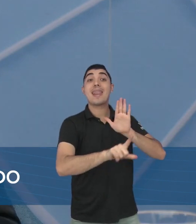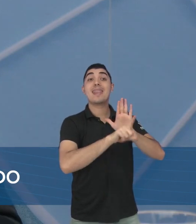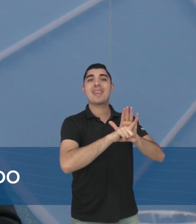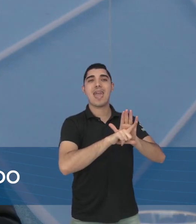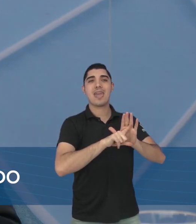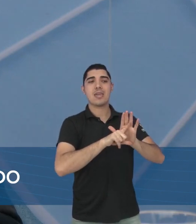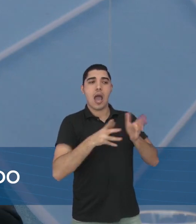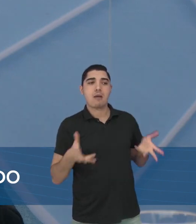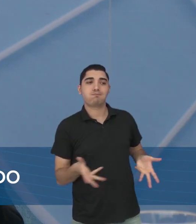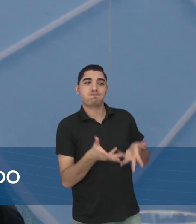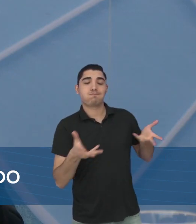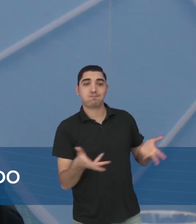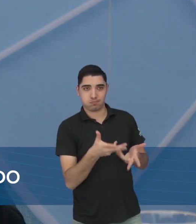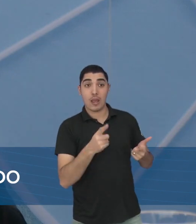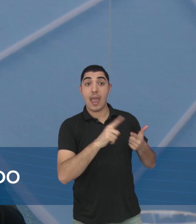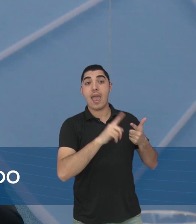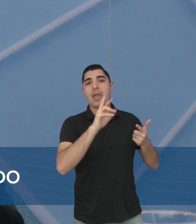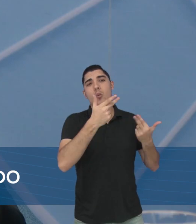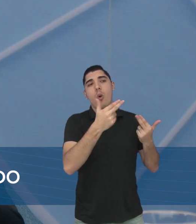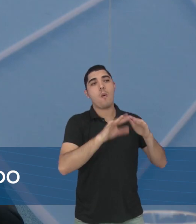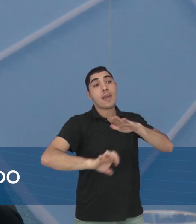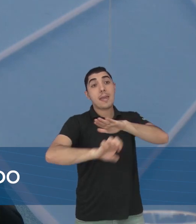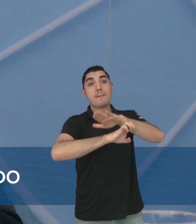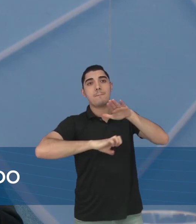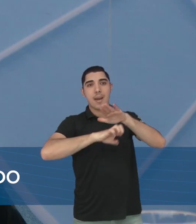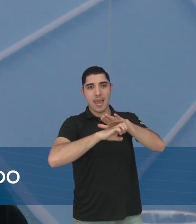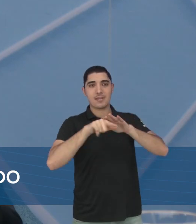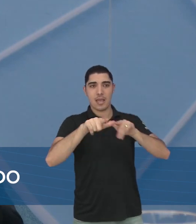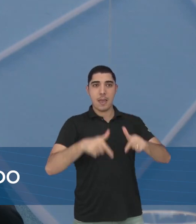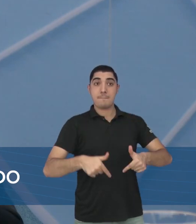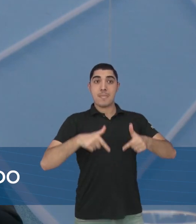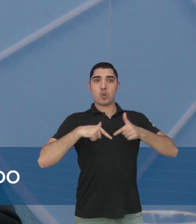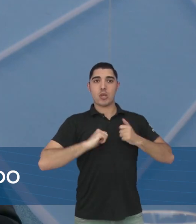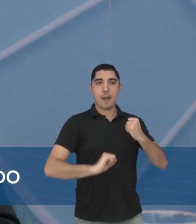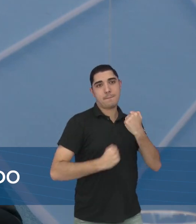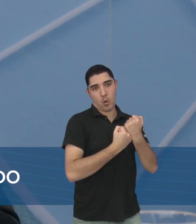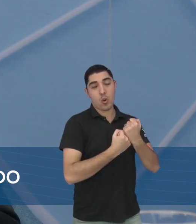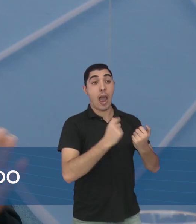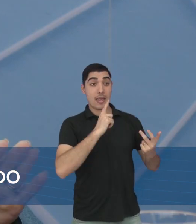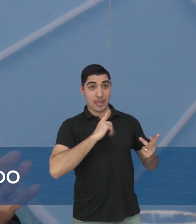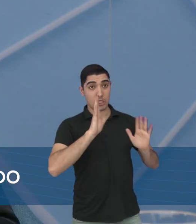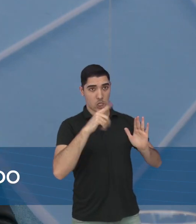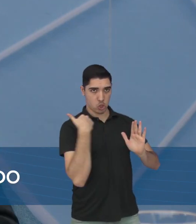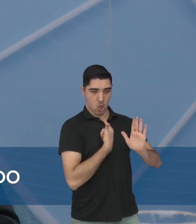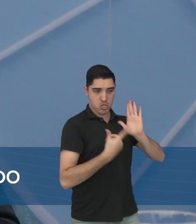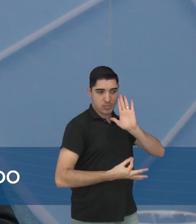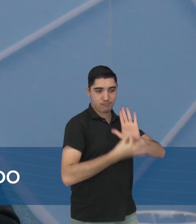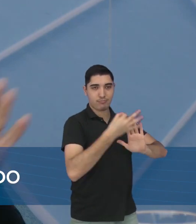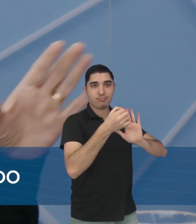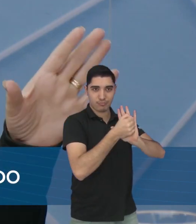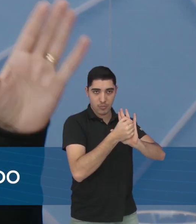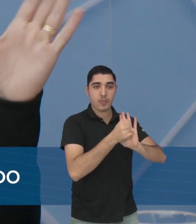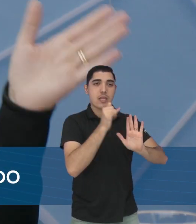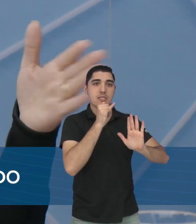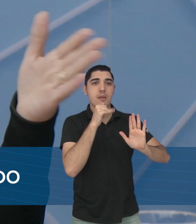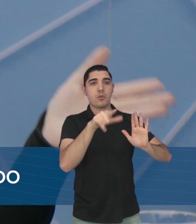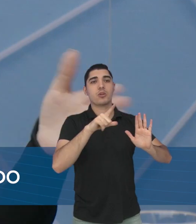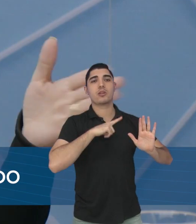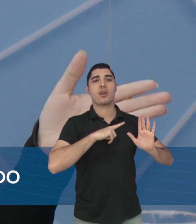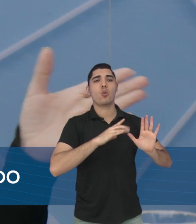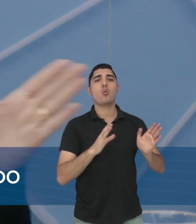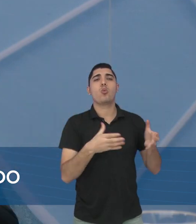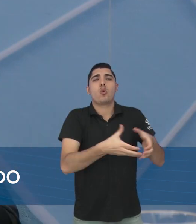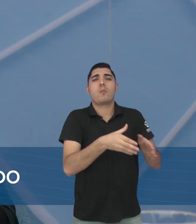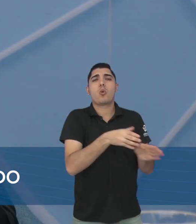de incentivo, né? Nós estamos com nossos projetos, né, cadastrados todos nos conselhos. Então a gente tem no Conselho da